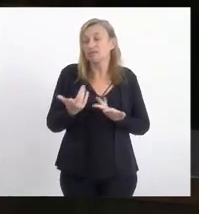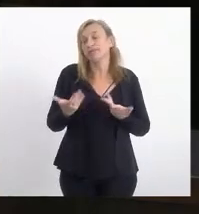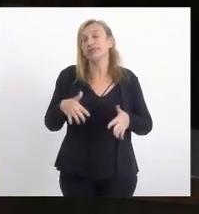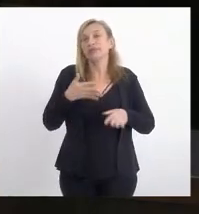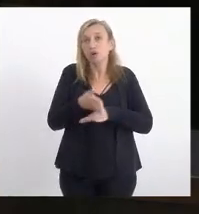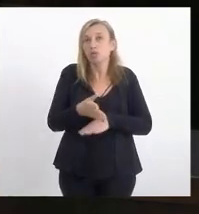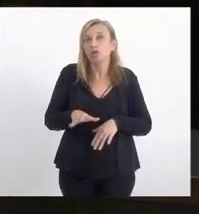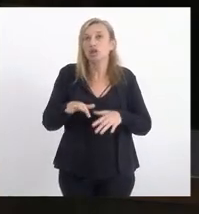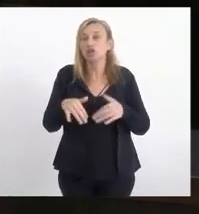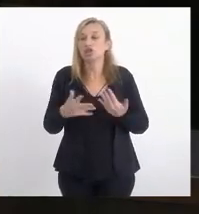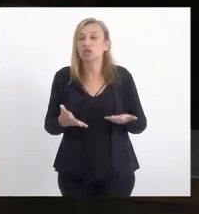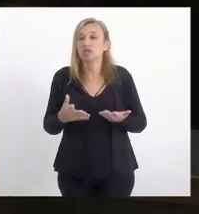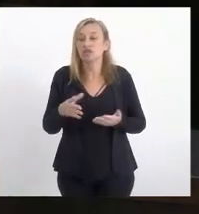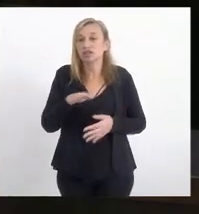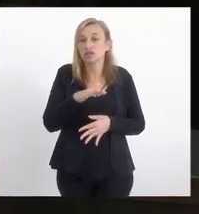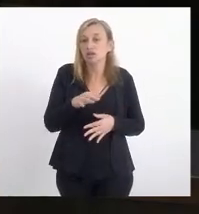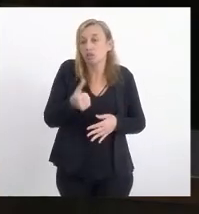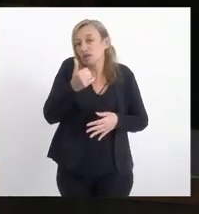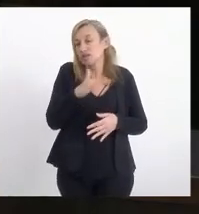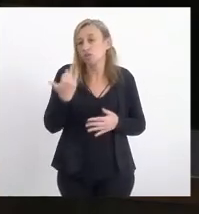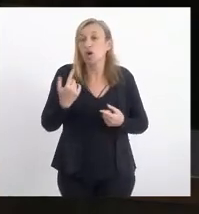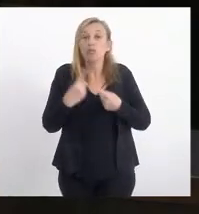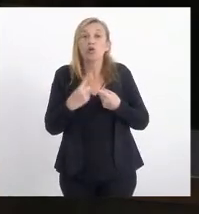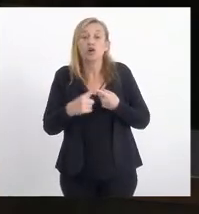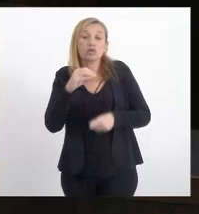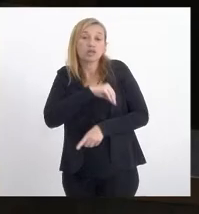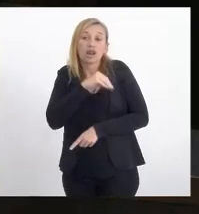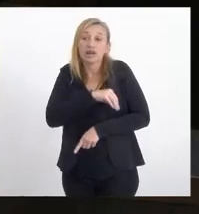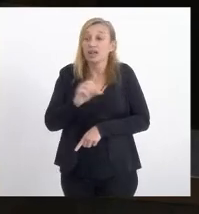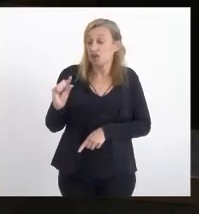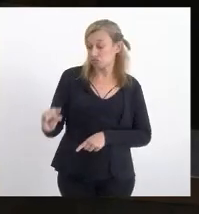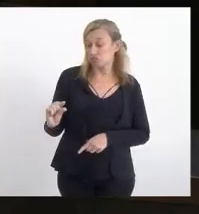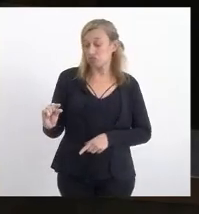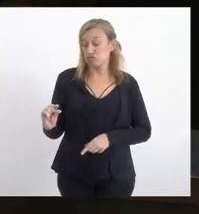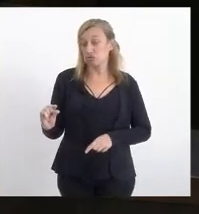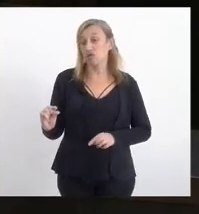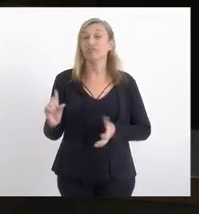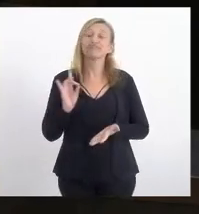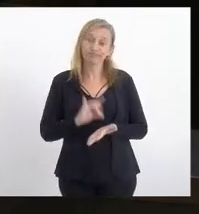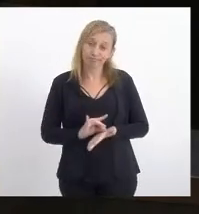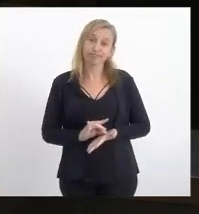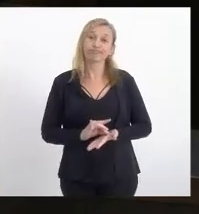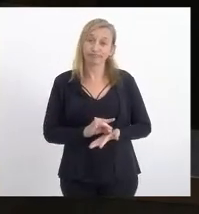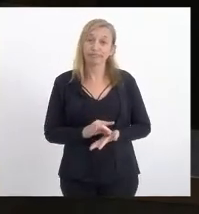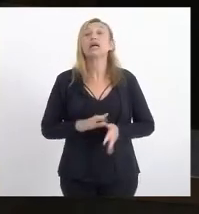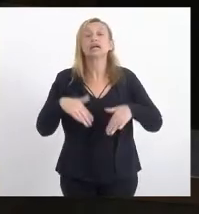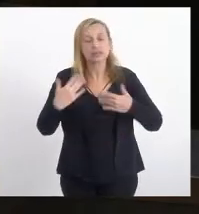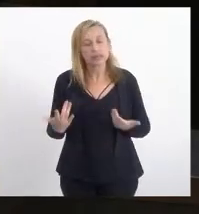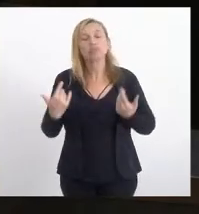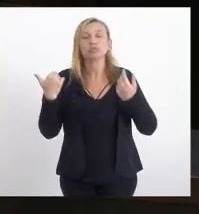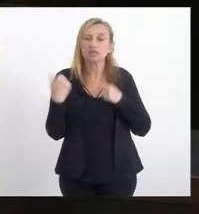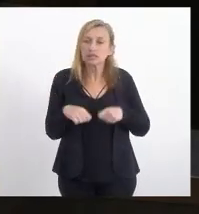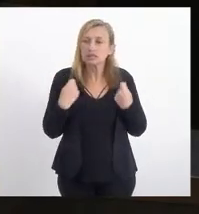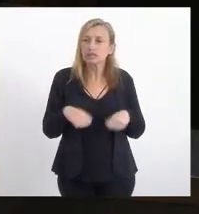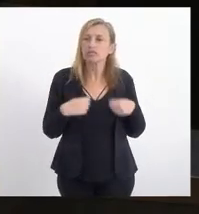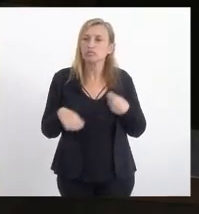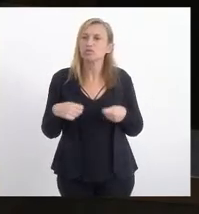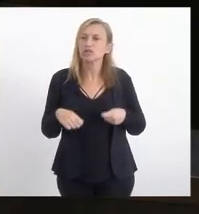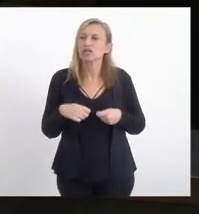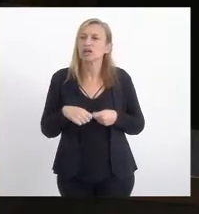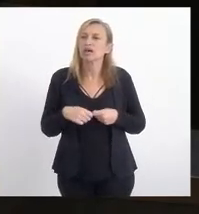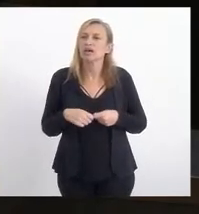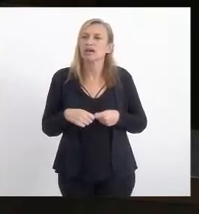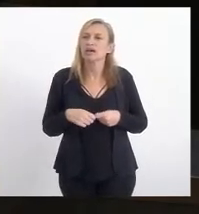exaurido E por quê Porque o salário dele é pífio essa é a realidade então nós precisamos